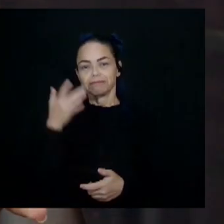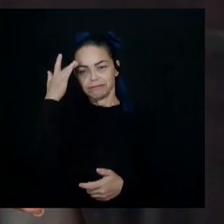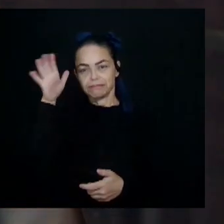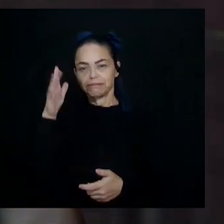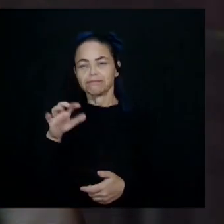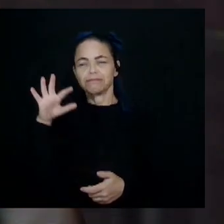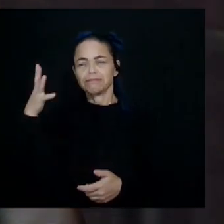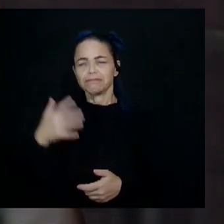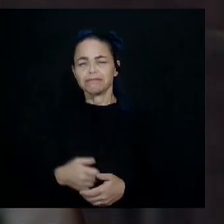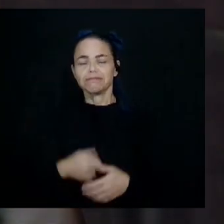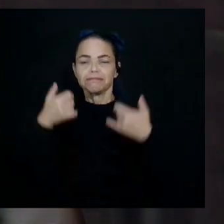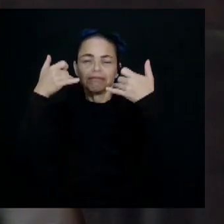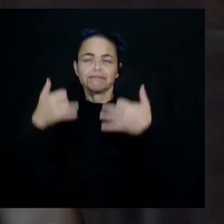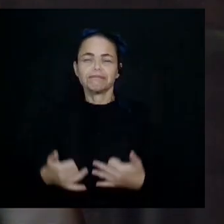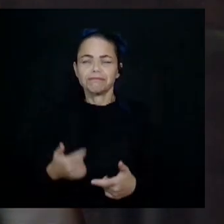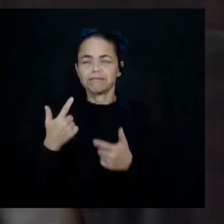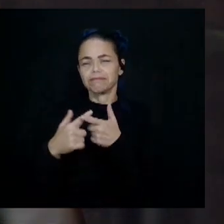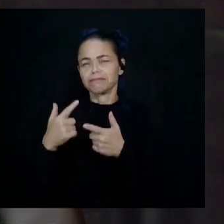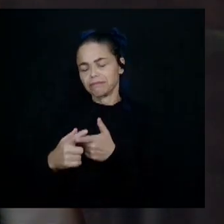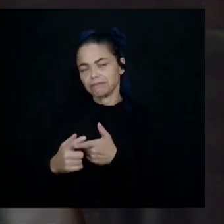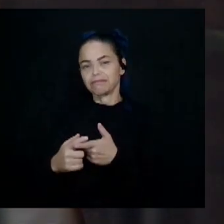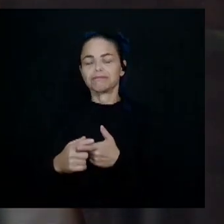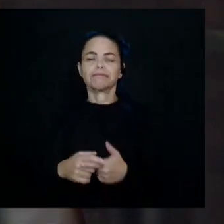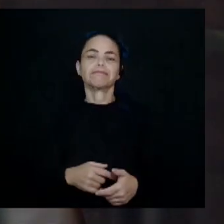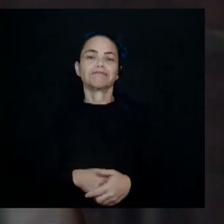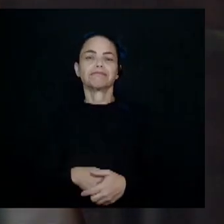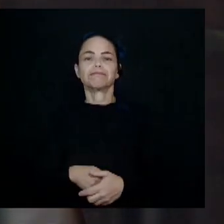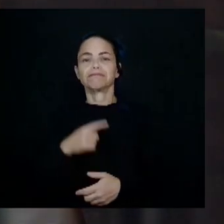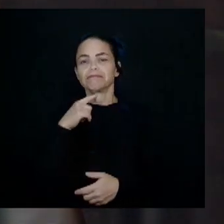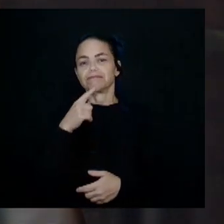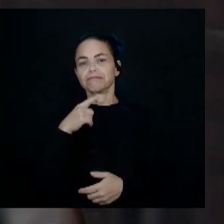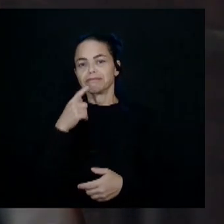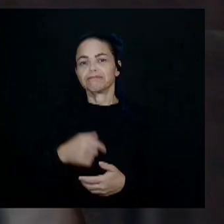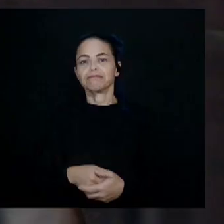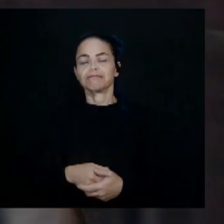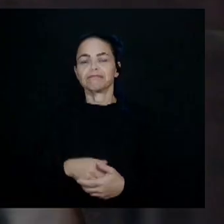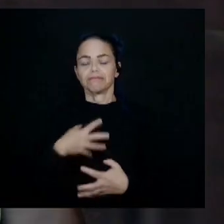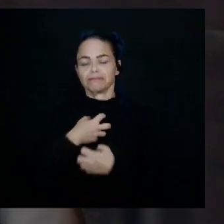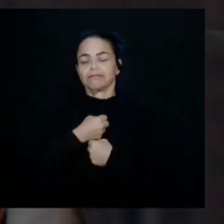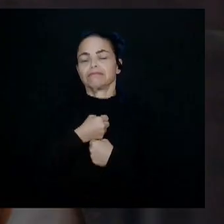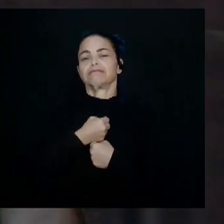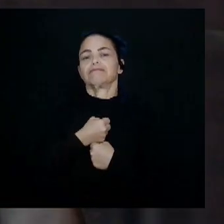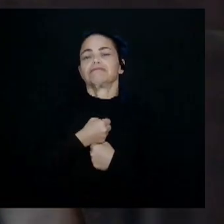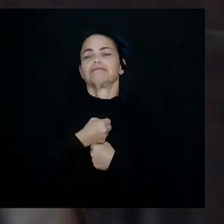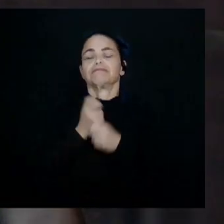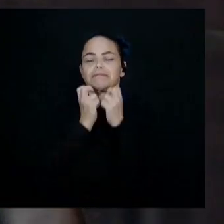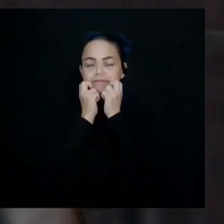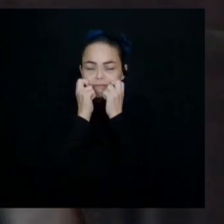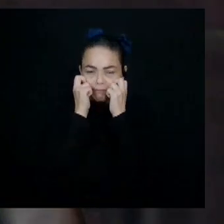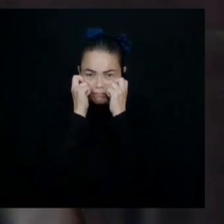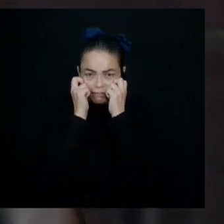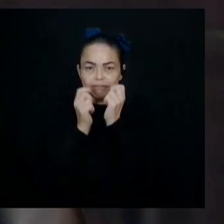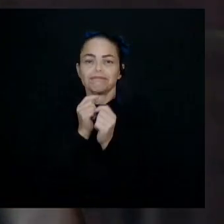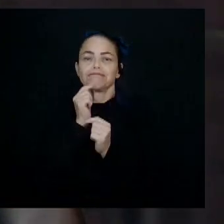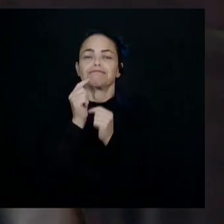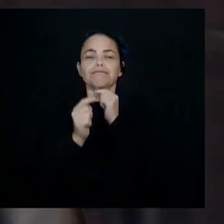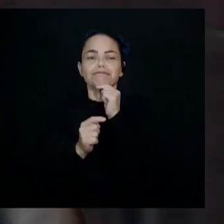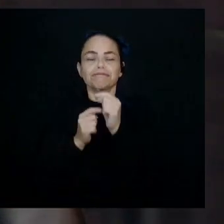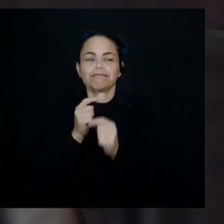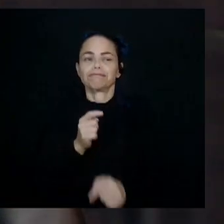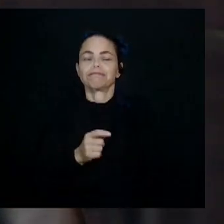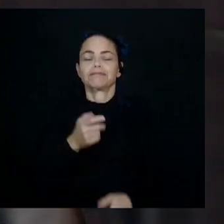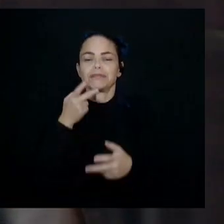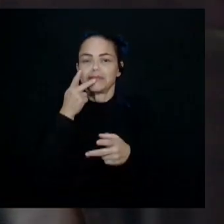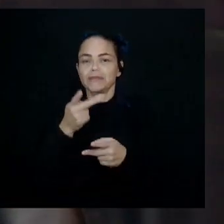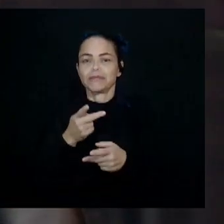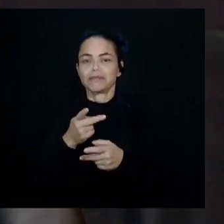né? Porque fica com aquilo reprimido dentro de si, está com vergonha ou não consegue falar, vai crescendo